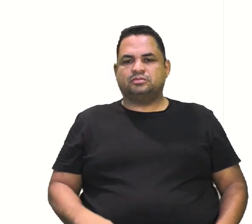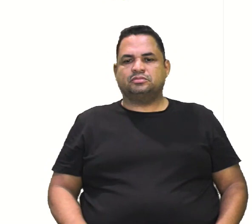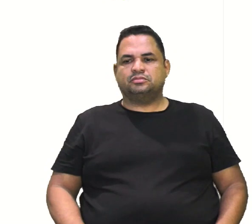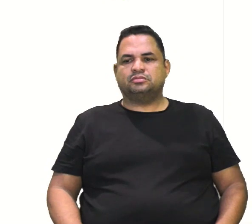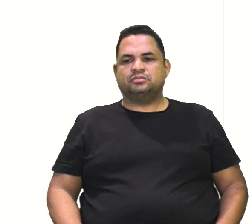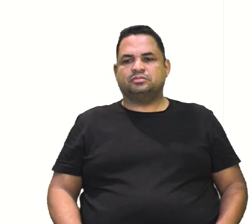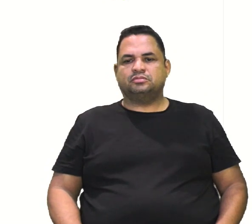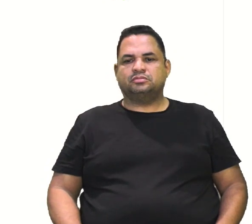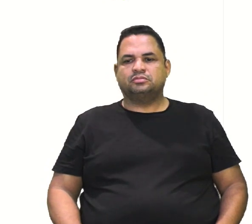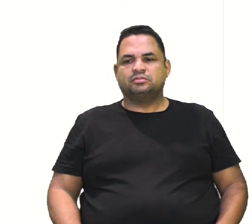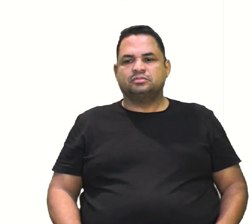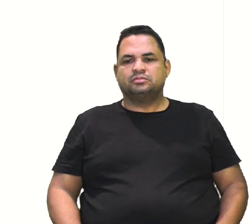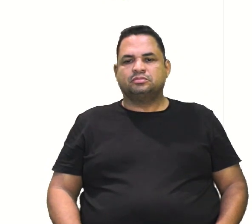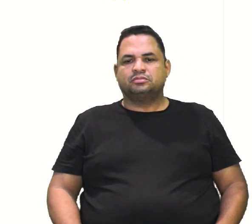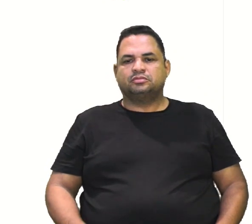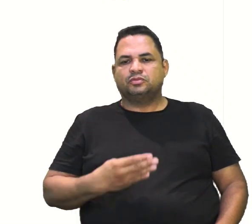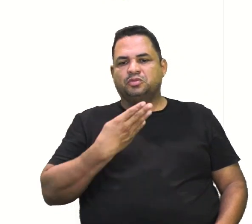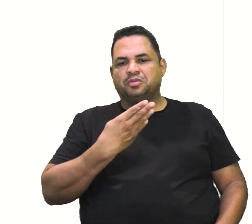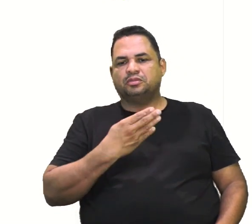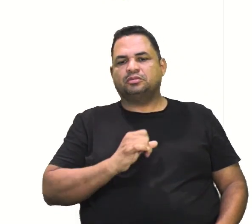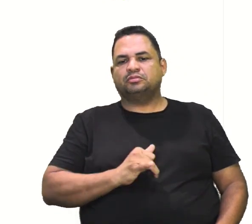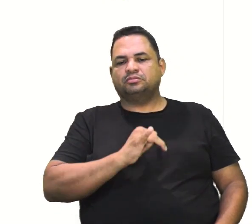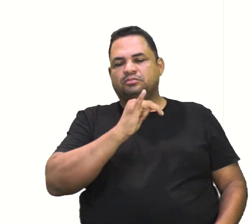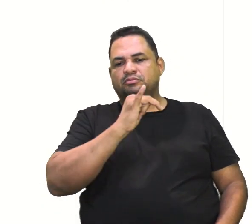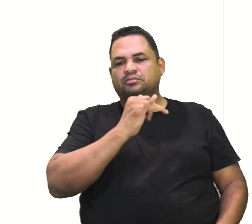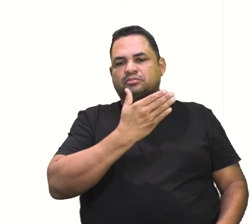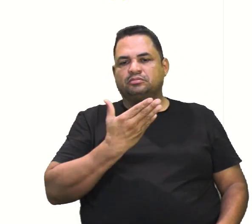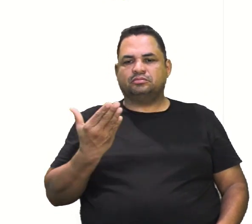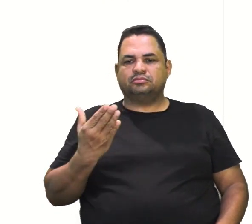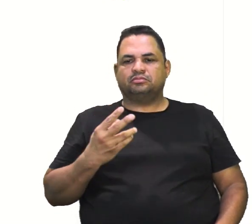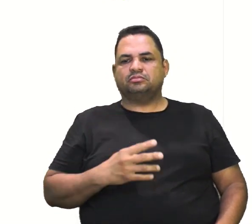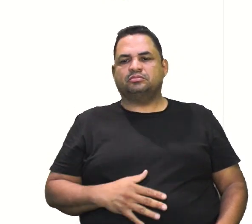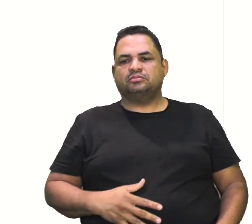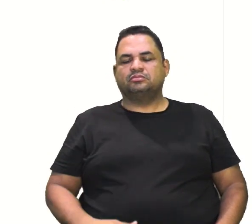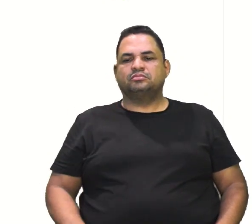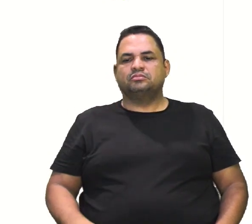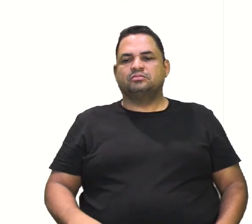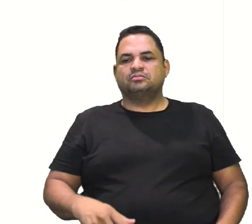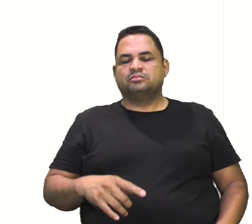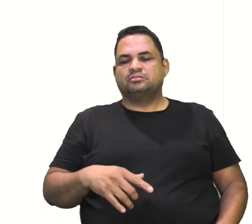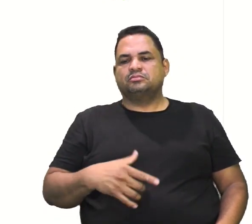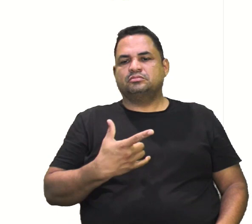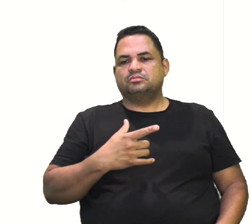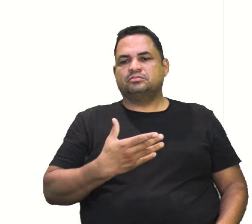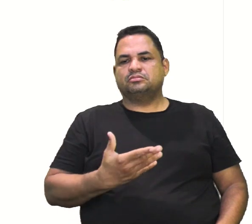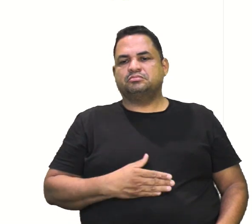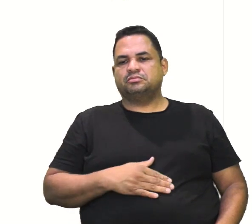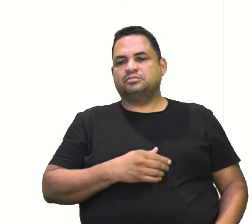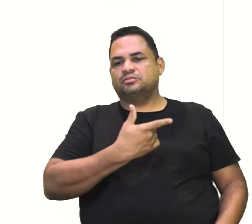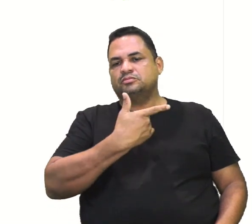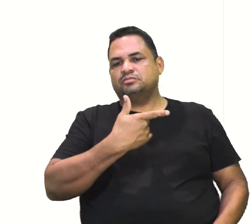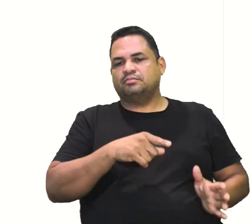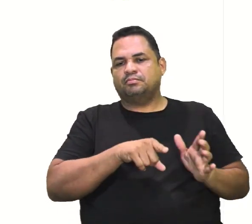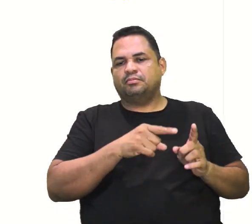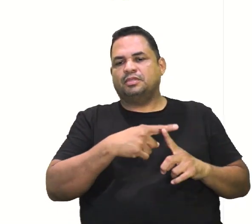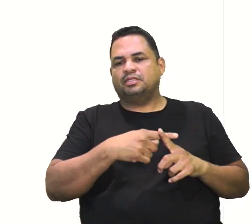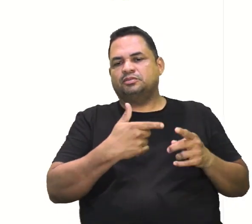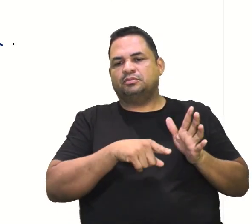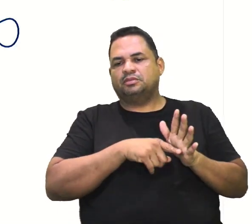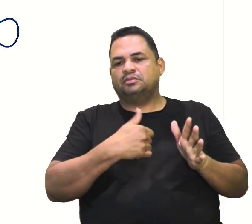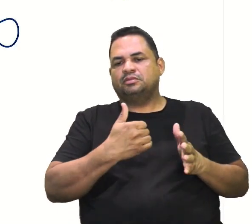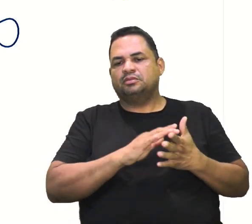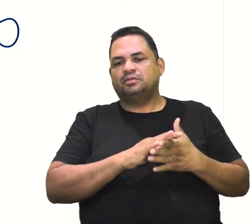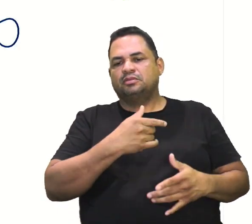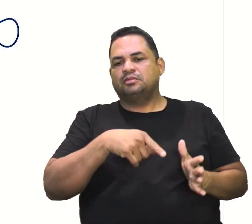E 5y menos y? 4y. 4y. Tô devendo 10, tenho só 2 para pagar? Está devendo 8.